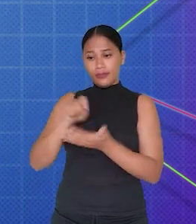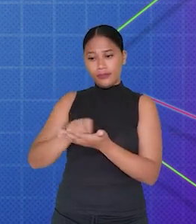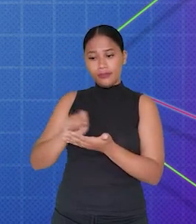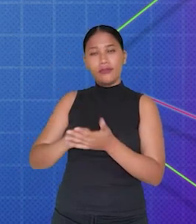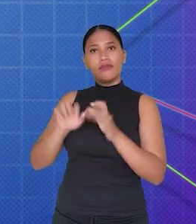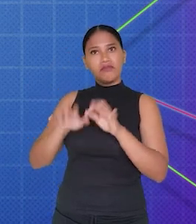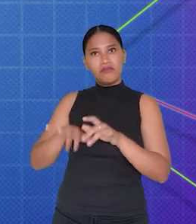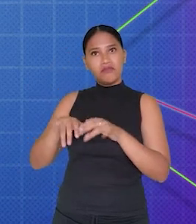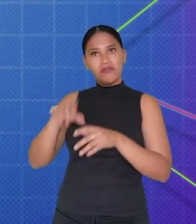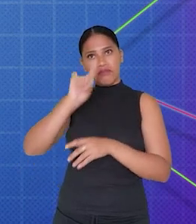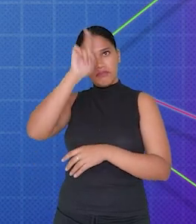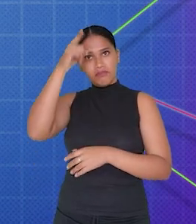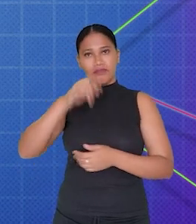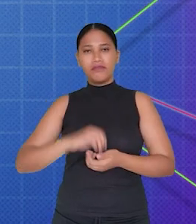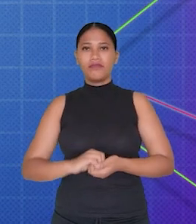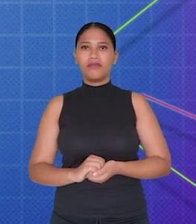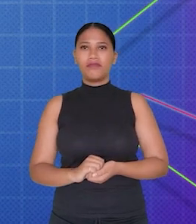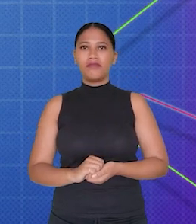por escritores.